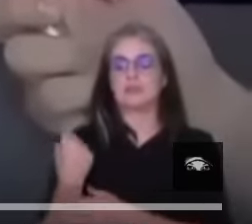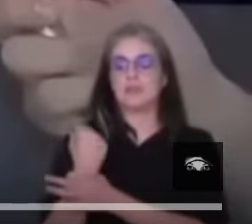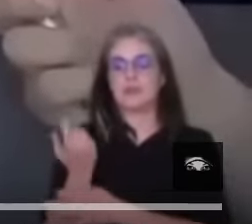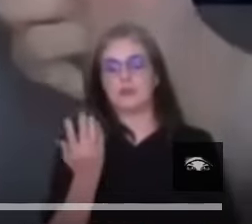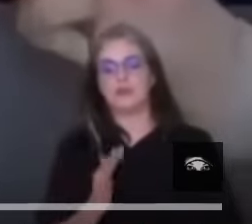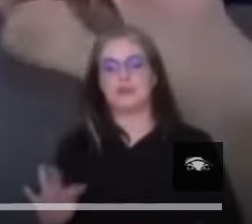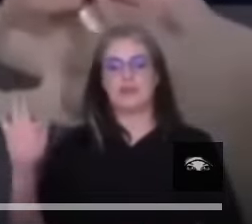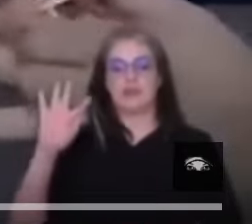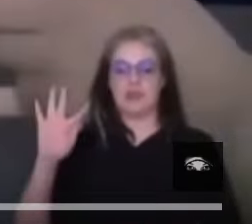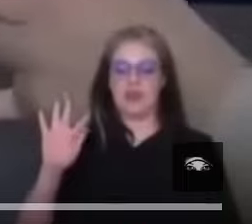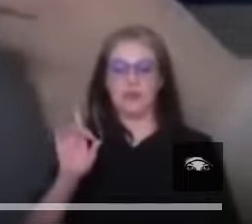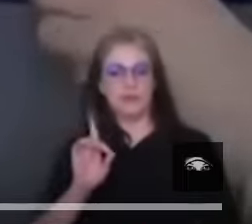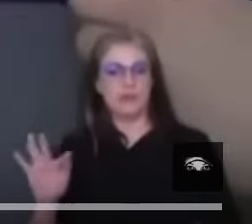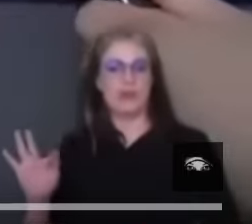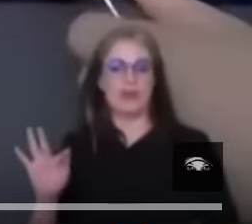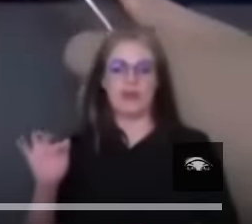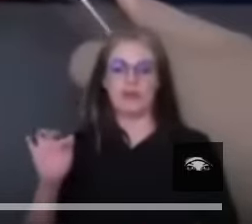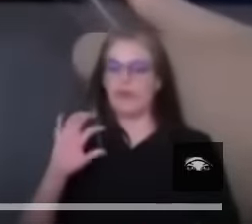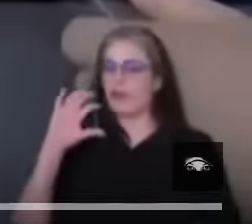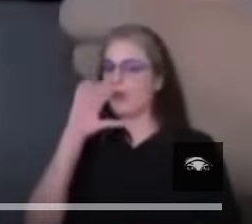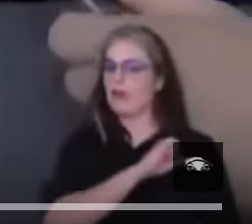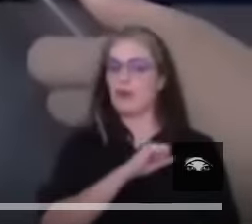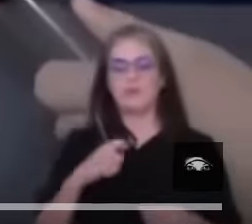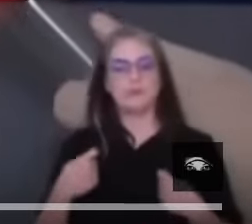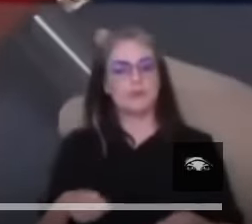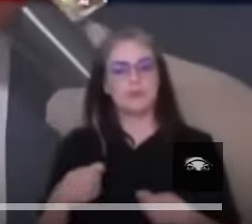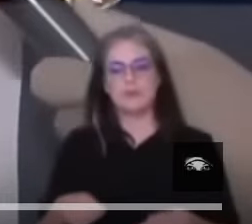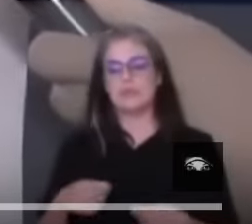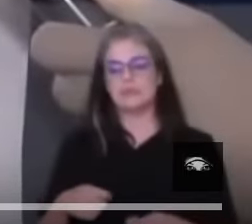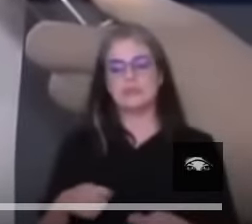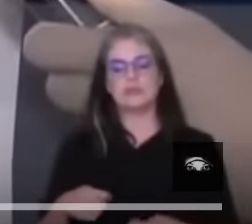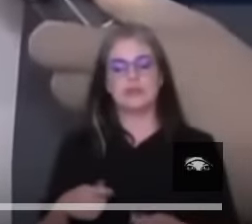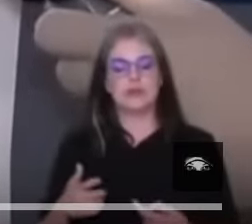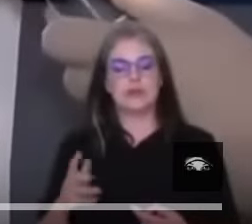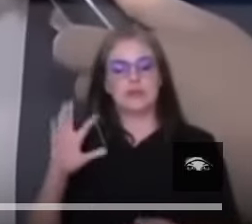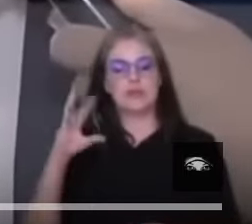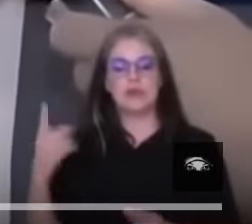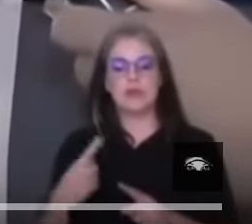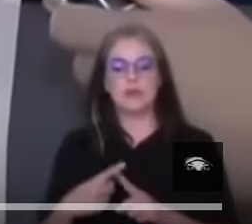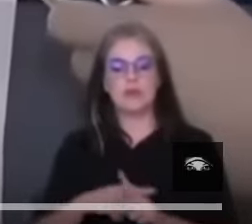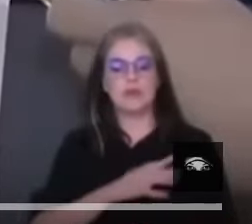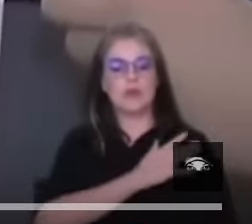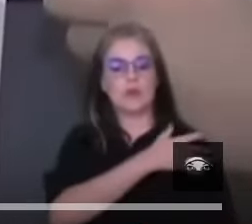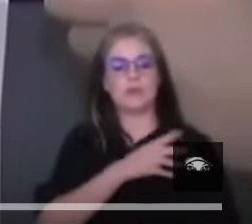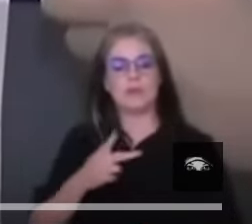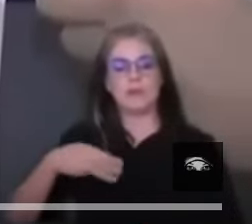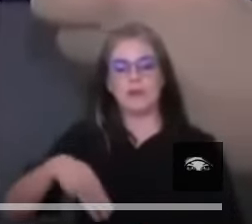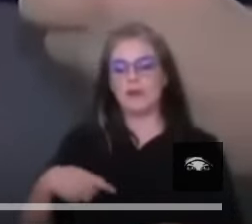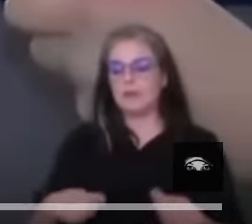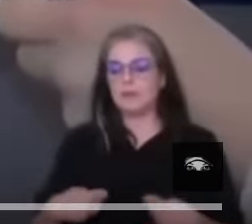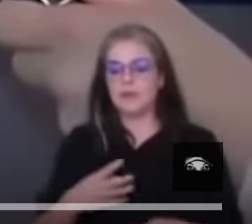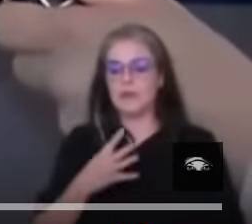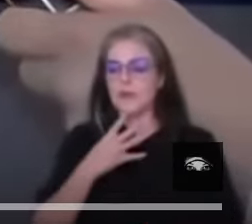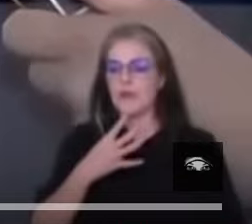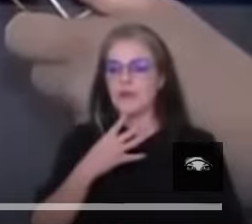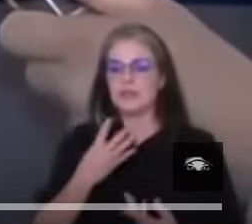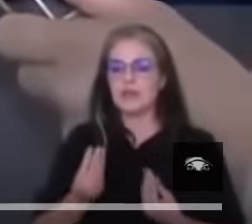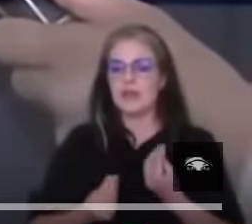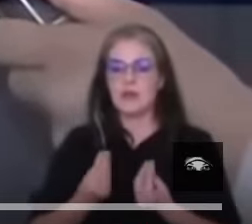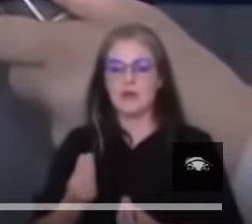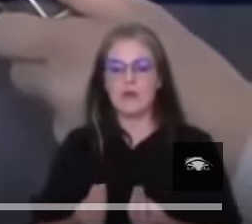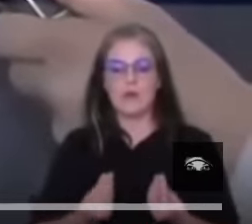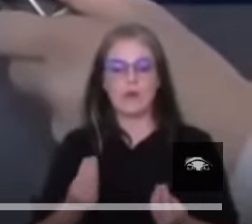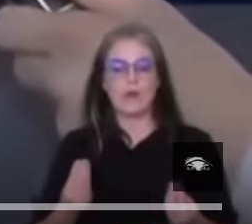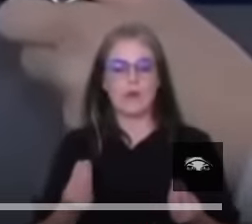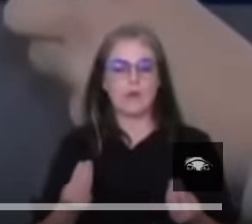do Distrito Federal e teve que, da noite para o dia, se tornar comandante da PM, alguém que precisava conhecer a fundo